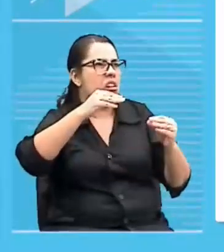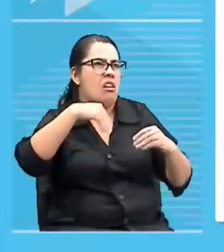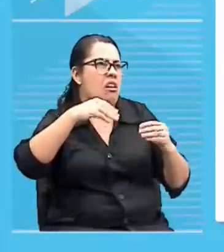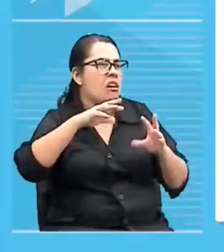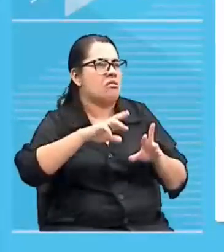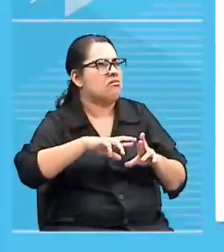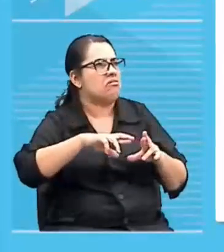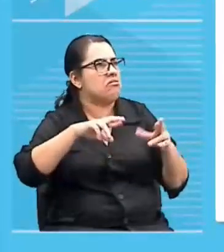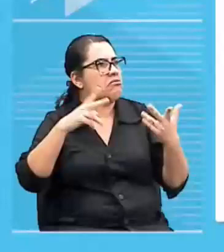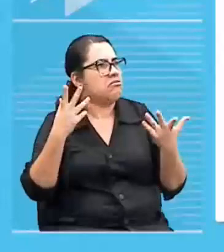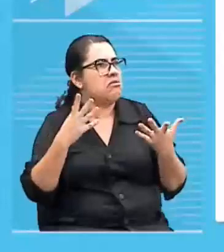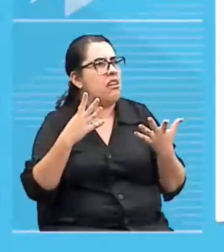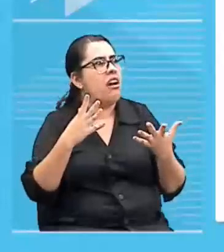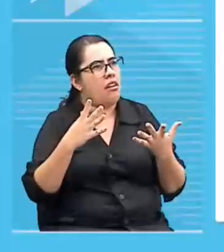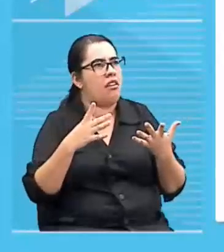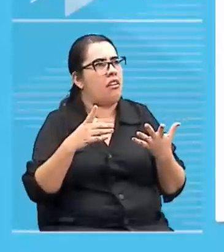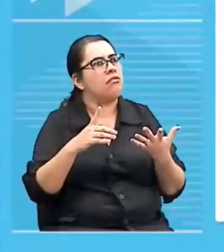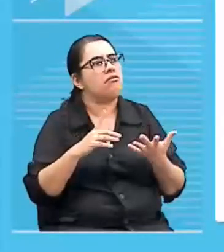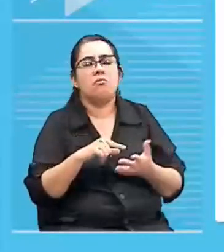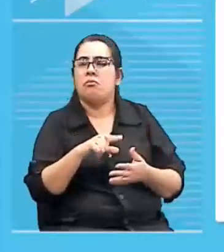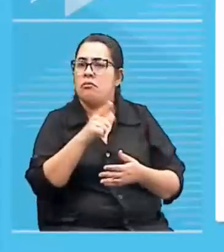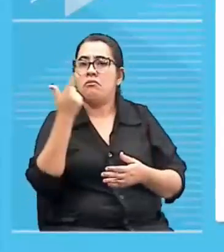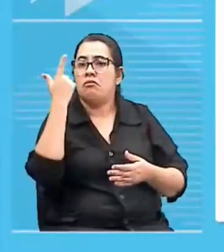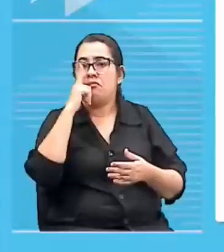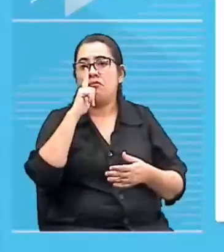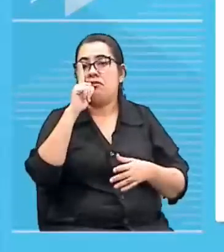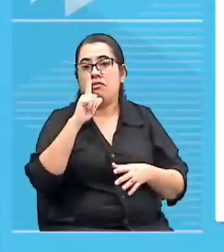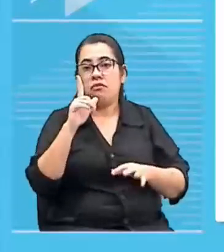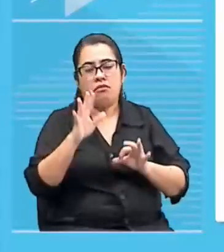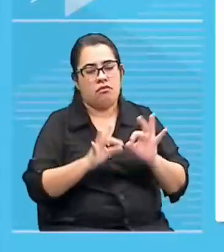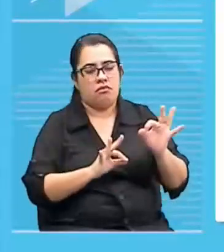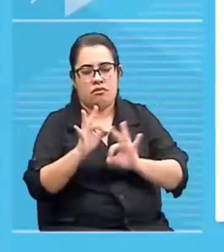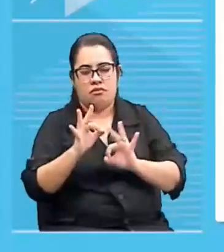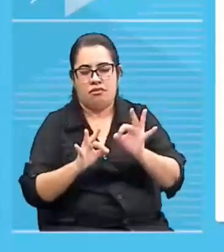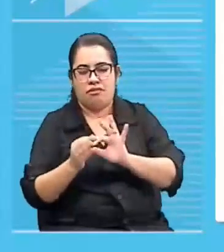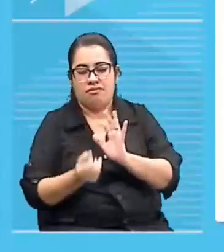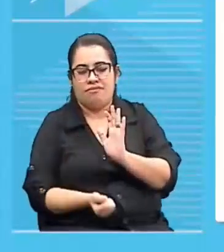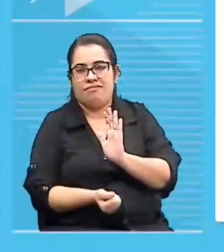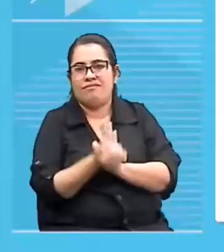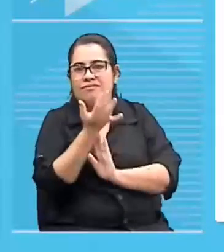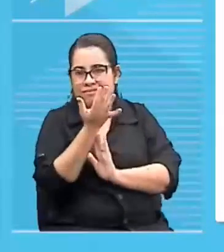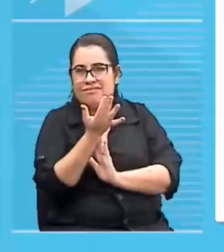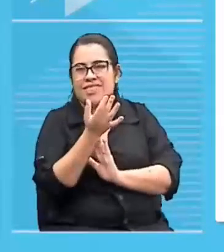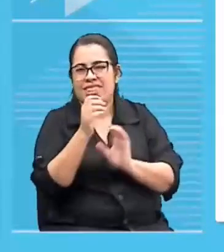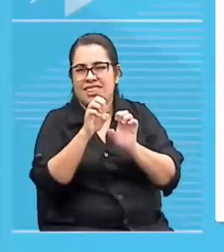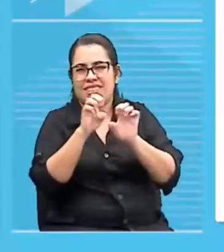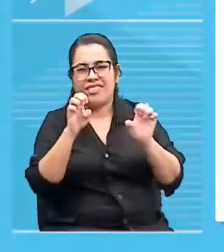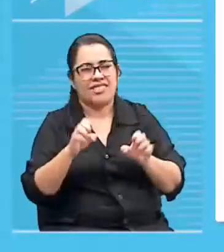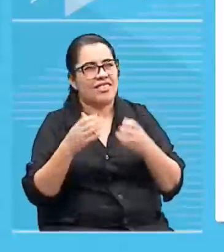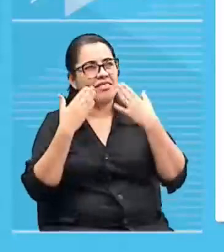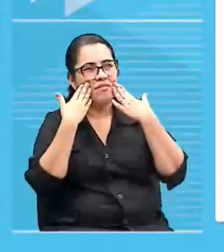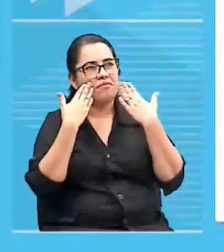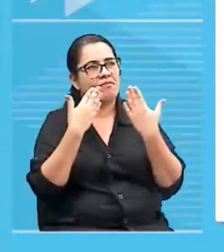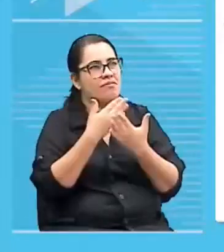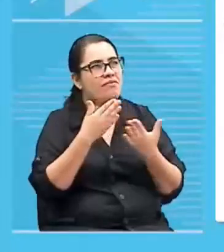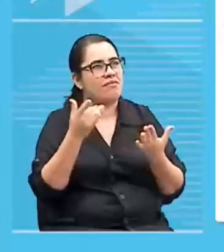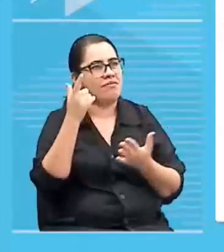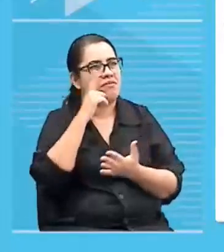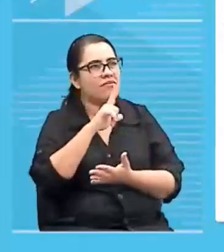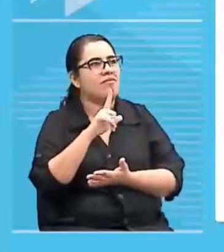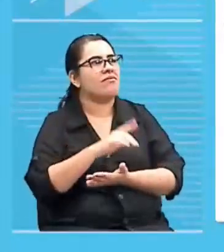plástico diferente, né? Mas ele conseguiu criar toda aquela estrutura que foi mostrado na tela para